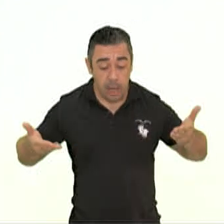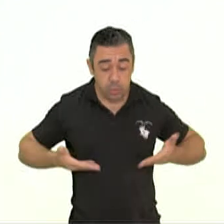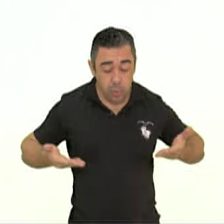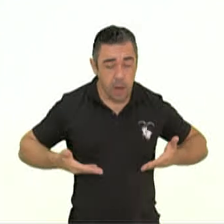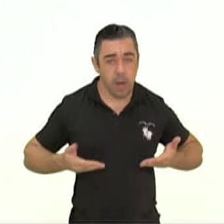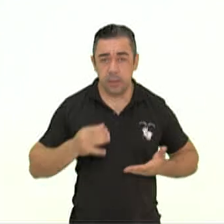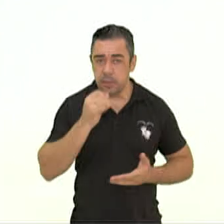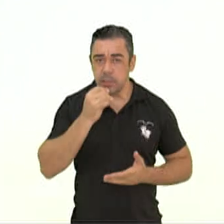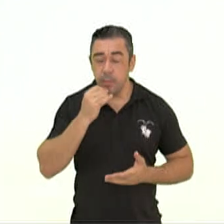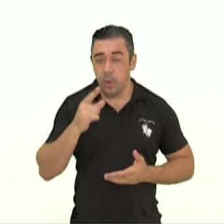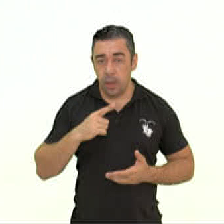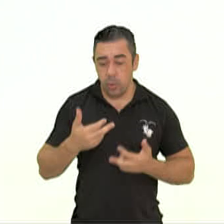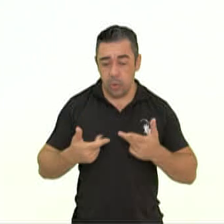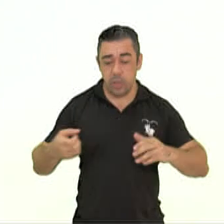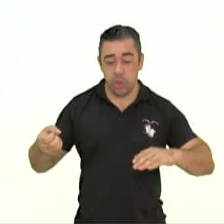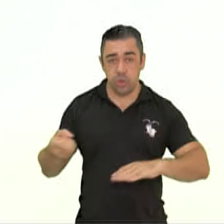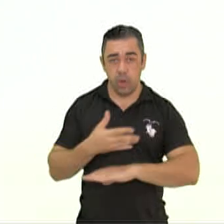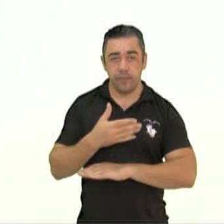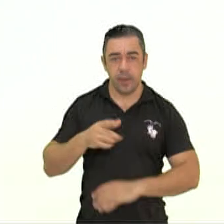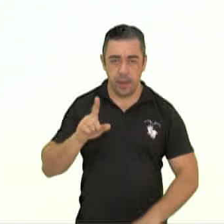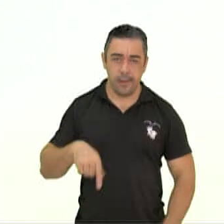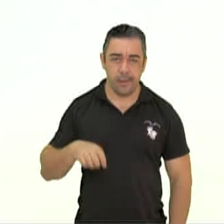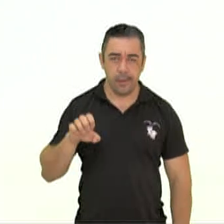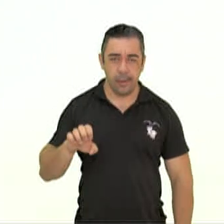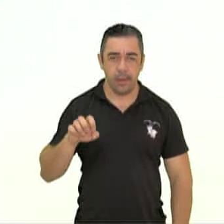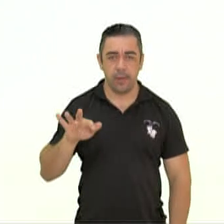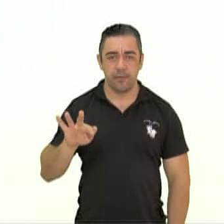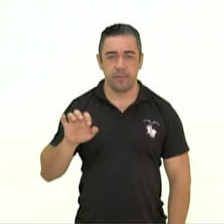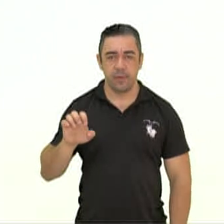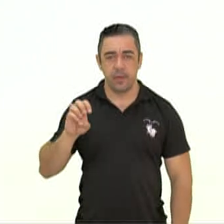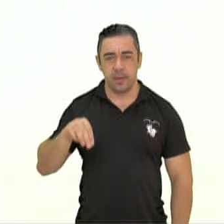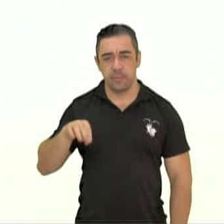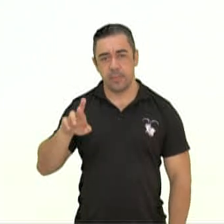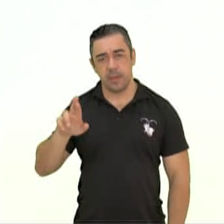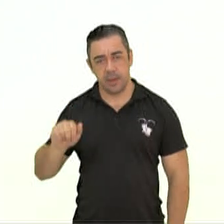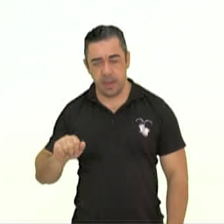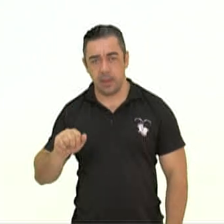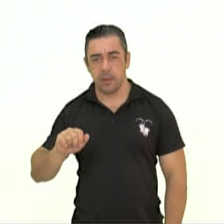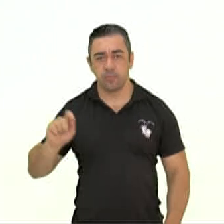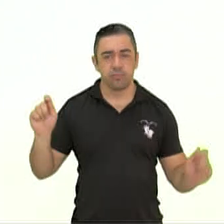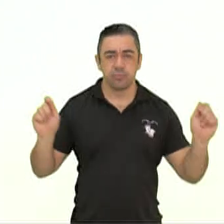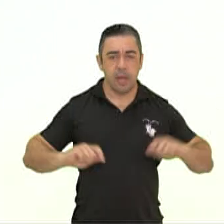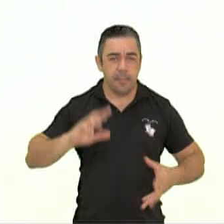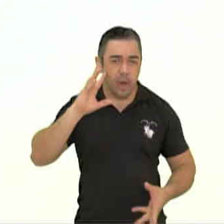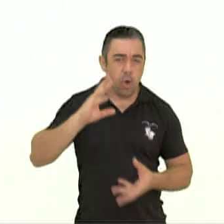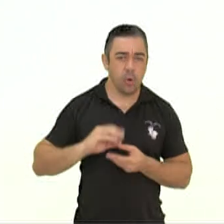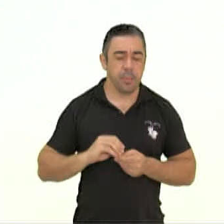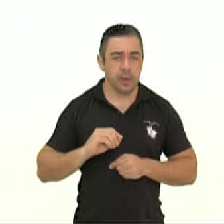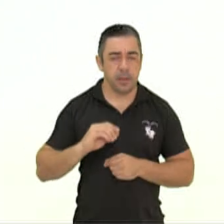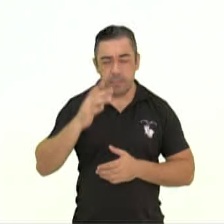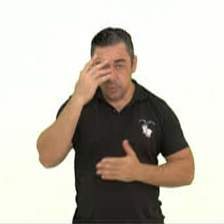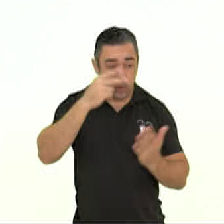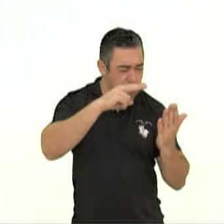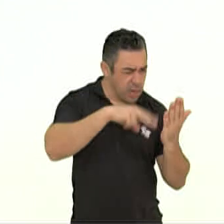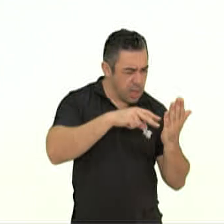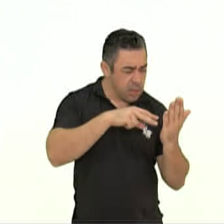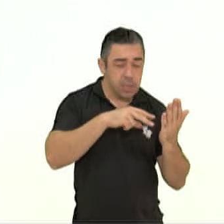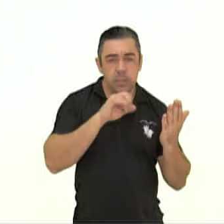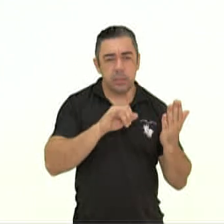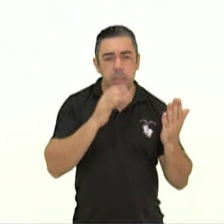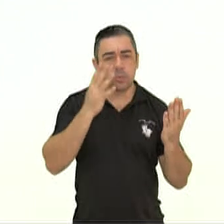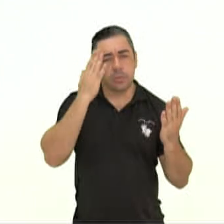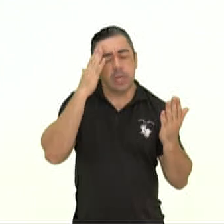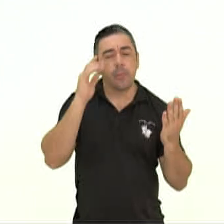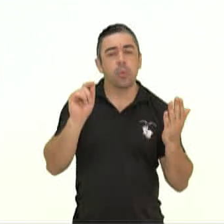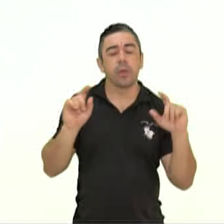alimenta da novidade, é efêmera. Pode não ser compreendida pelo leitor se ele desconhecer o